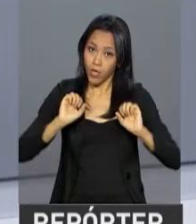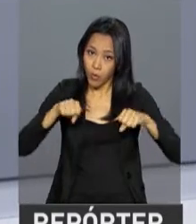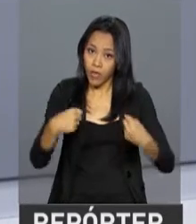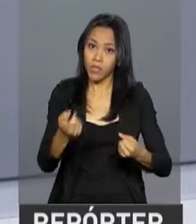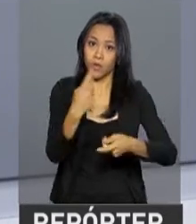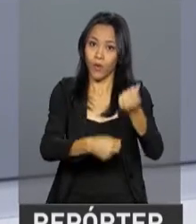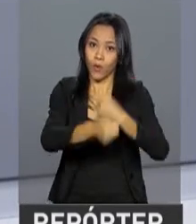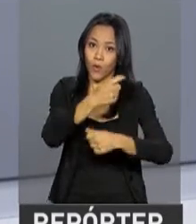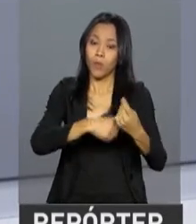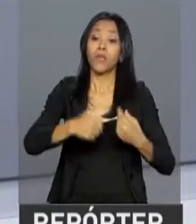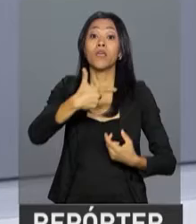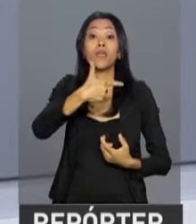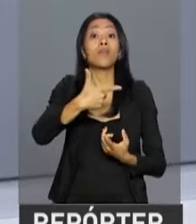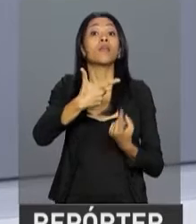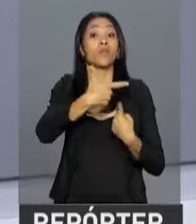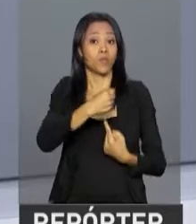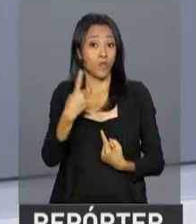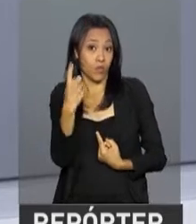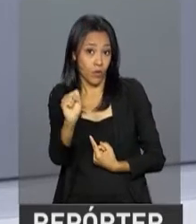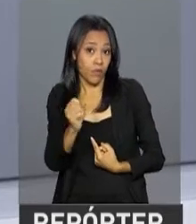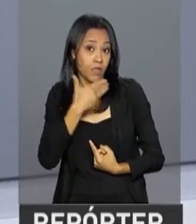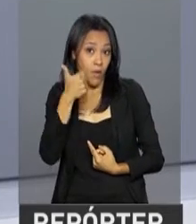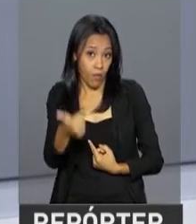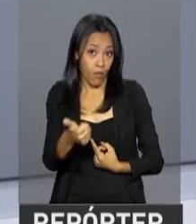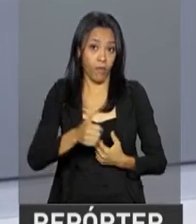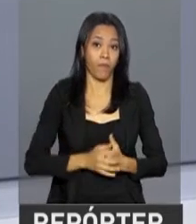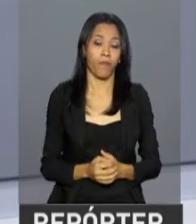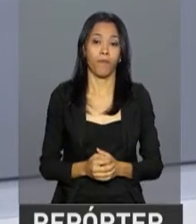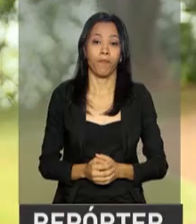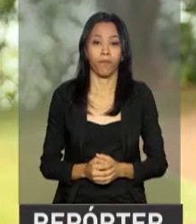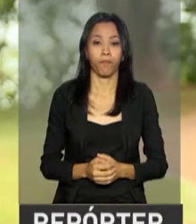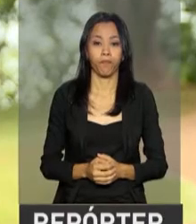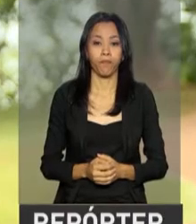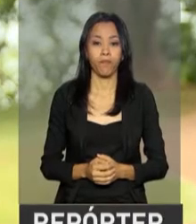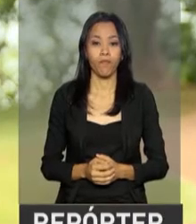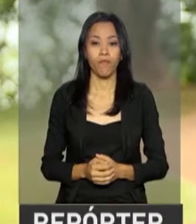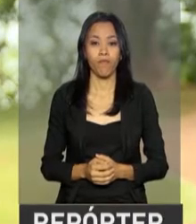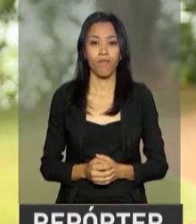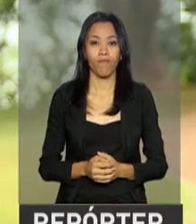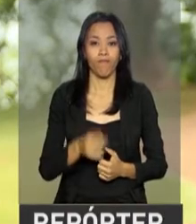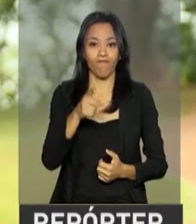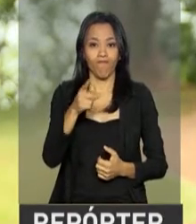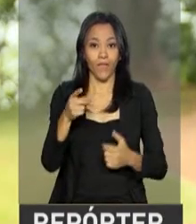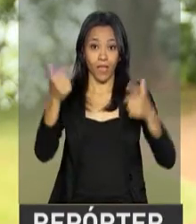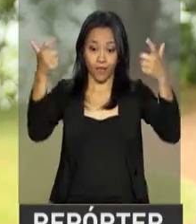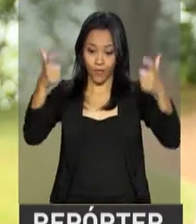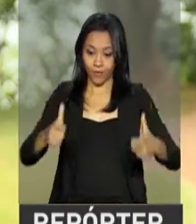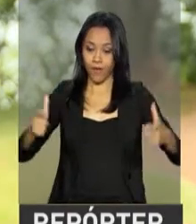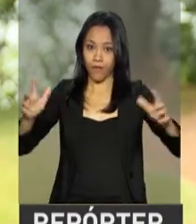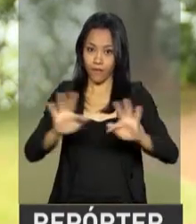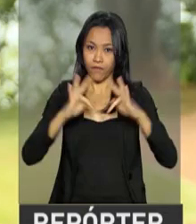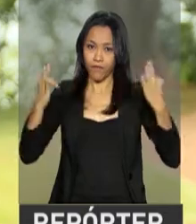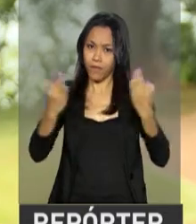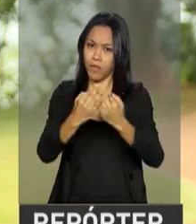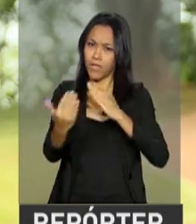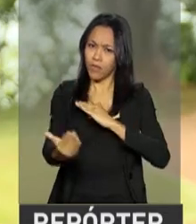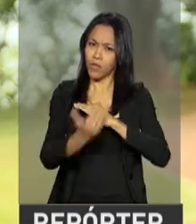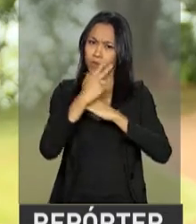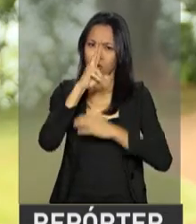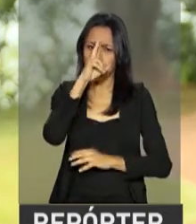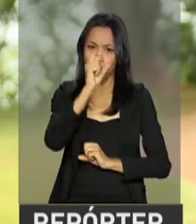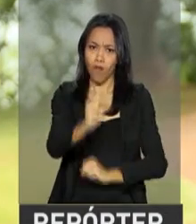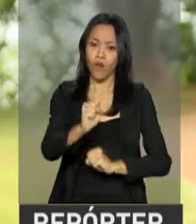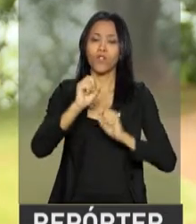e que 2018 será ainda melhor lugar é o que nos mantém fortes e unidos